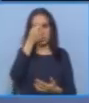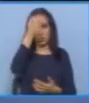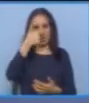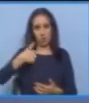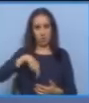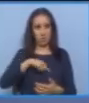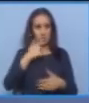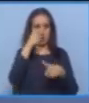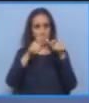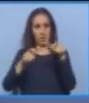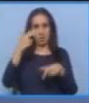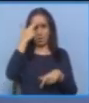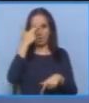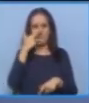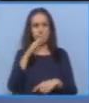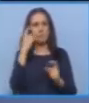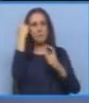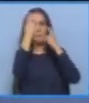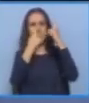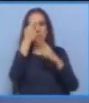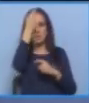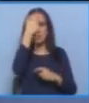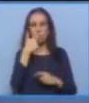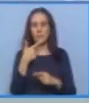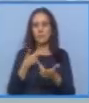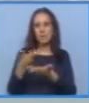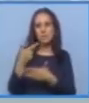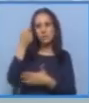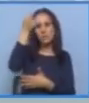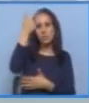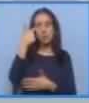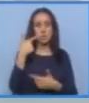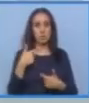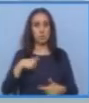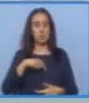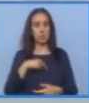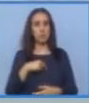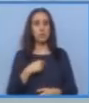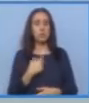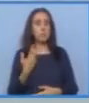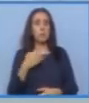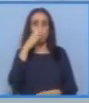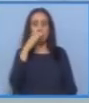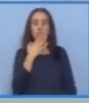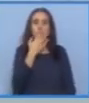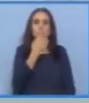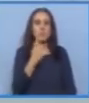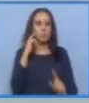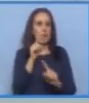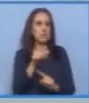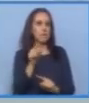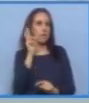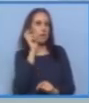sermos gente, não é? A nossa história de pensar, a nossa história de nos relacionarmos, até a nossa história de estarmos sozinhos no quarto e vamos ouvir aquela